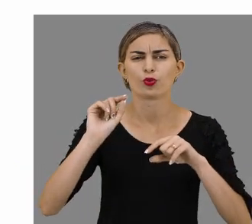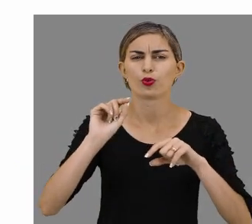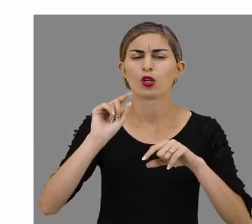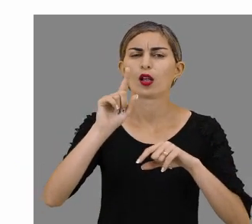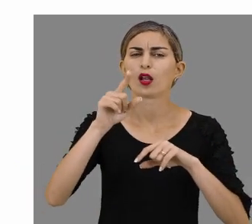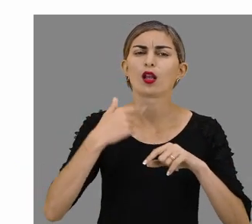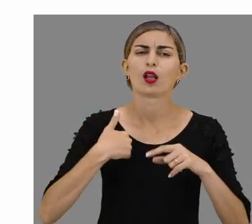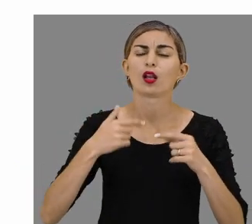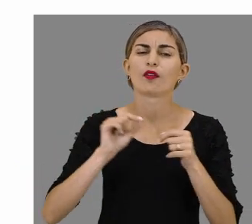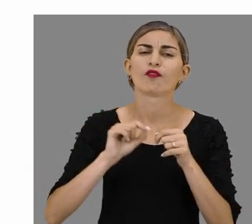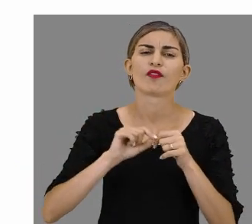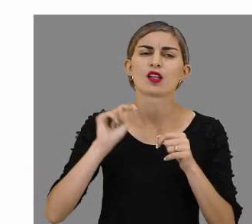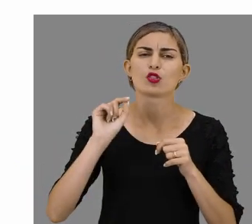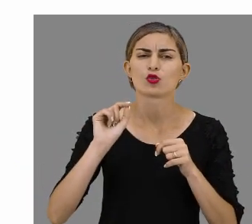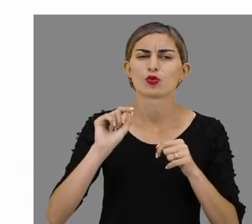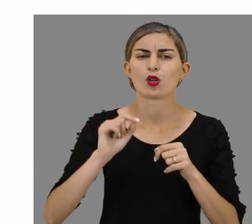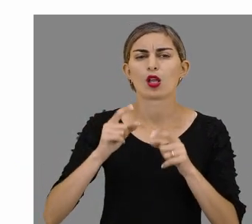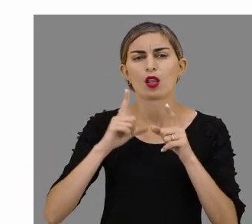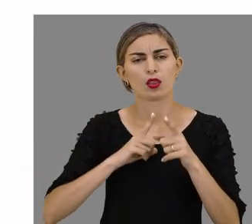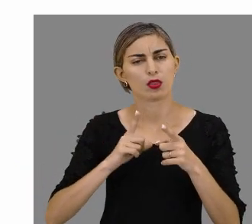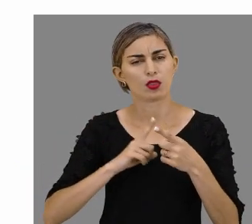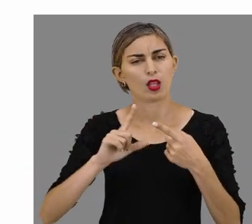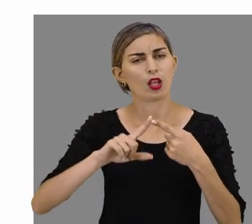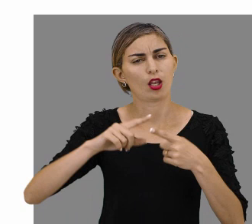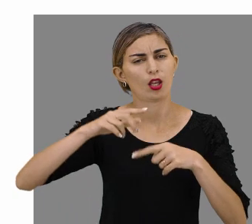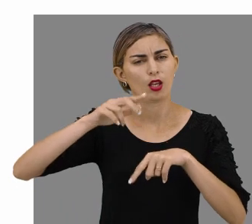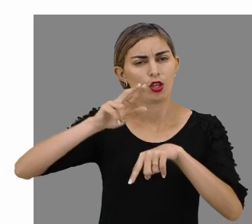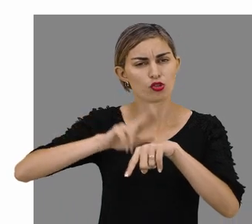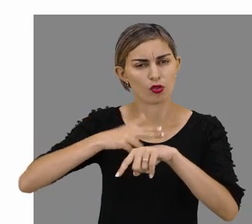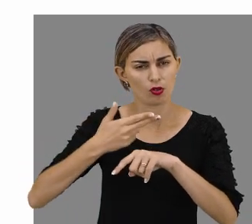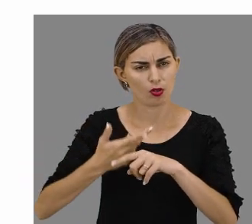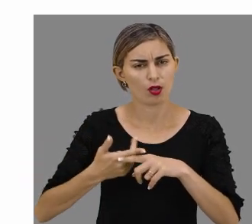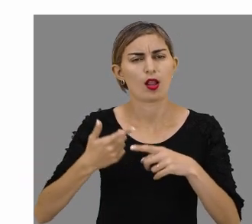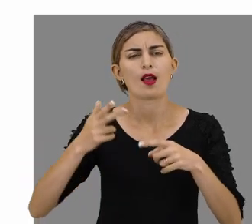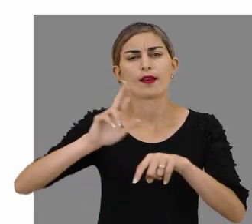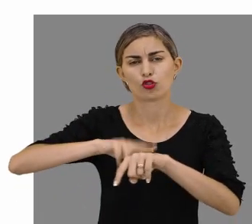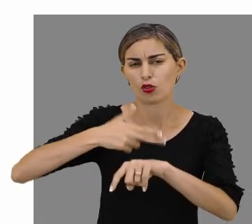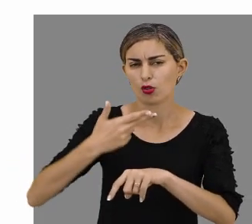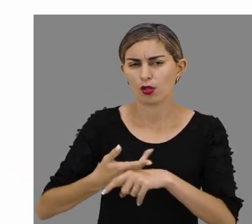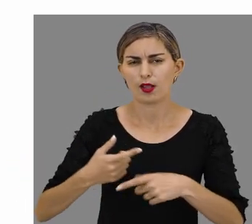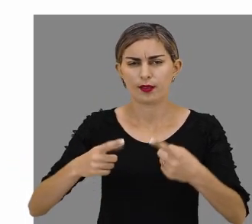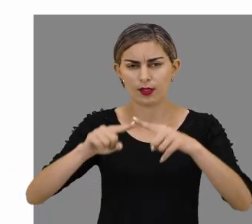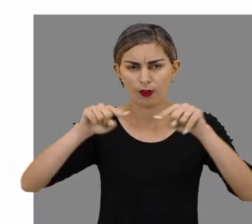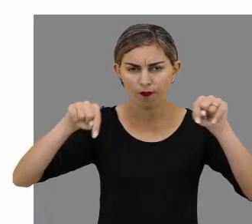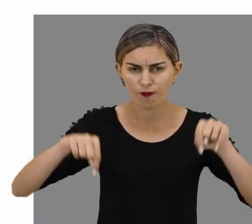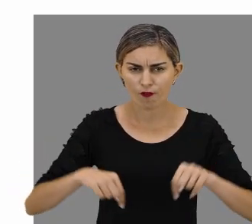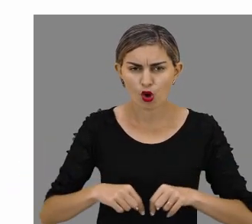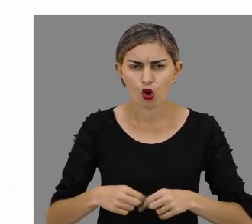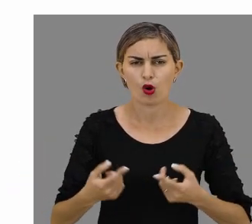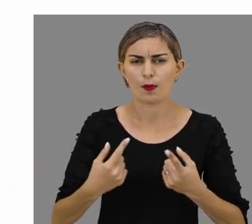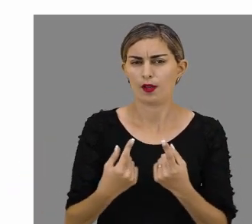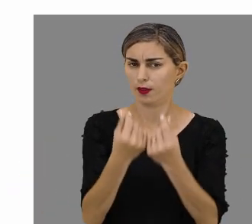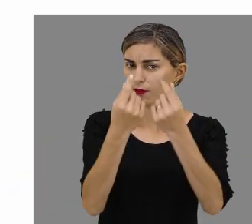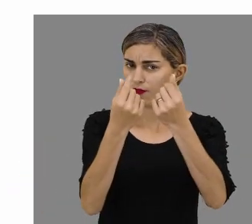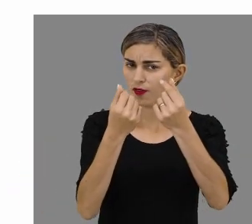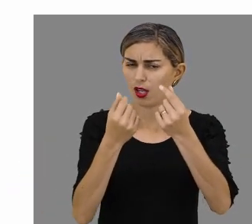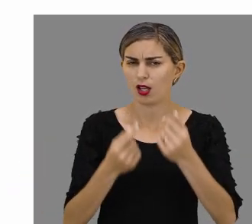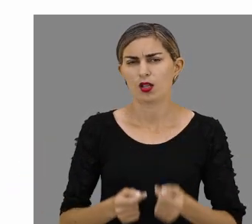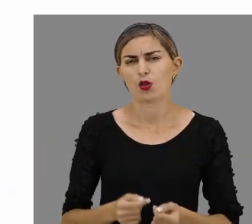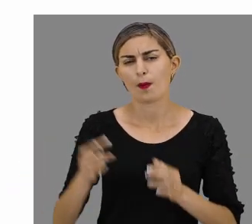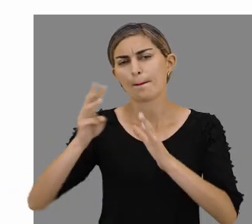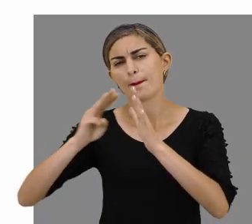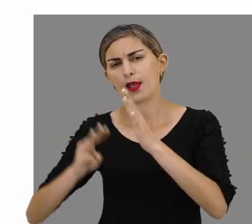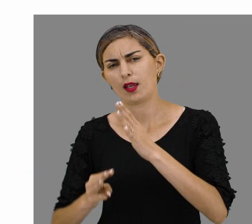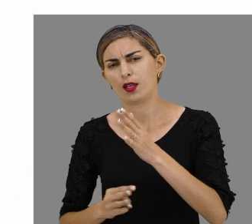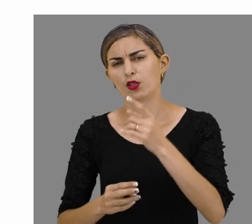biscoito. O nosso boneco do biscoito, ele possui uma forma, ele é de chocolate, ele possui um preço.